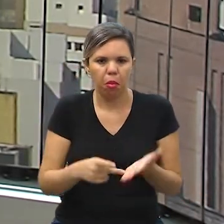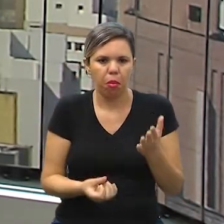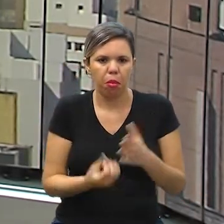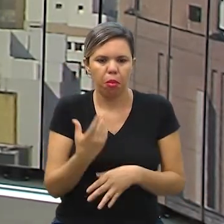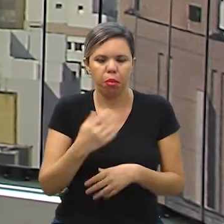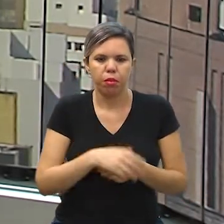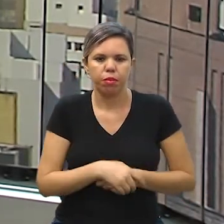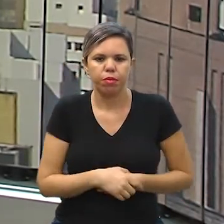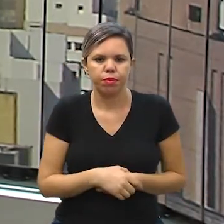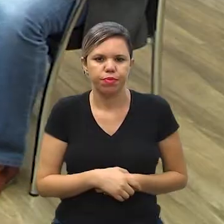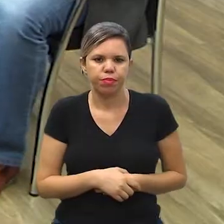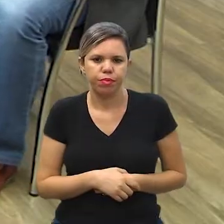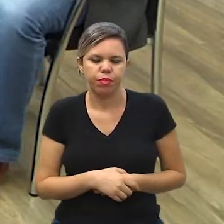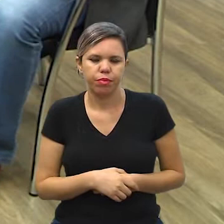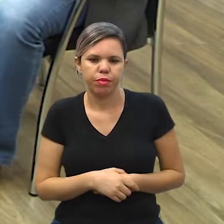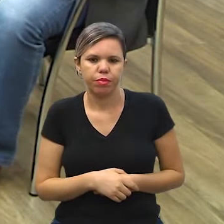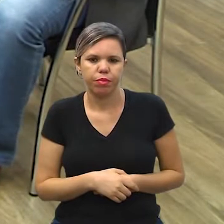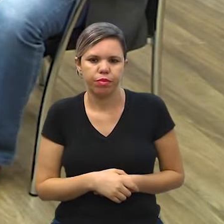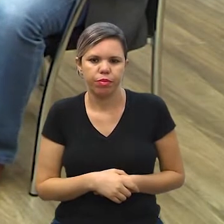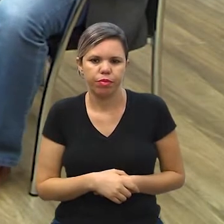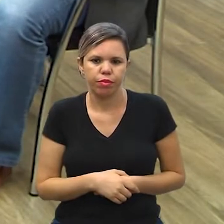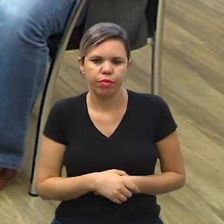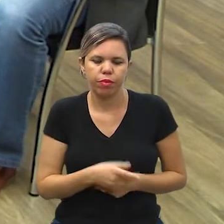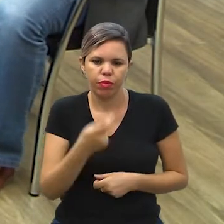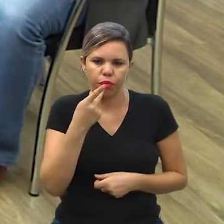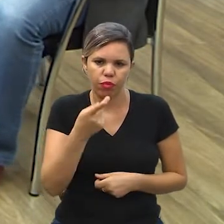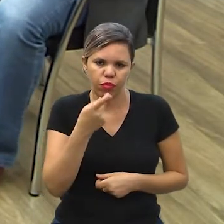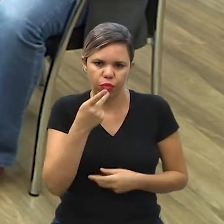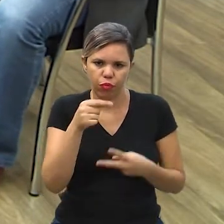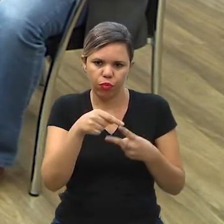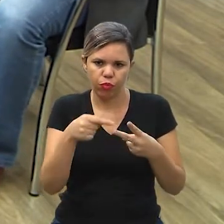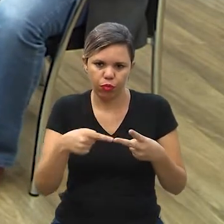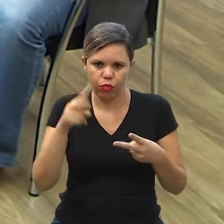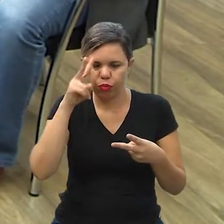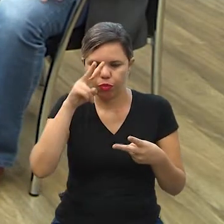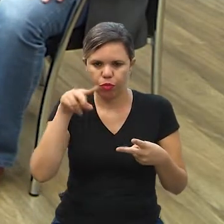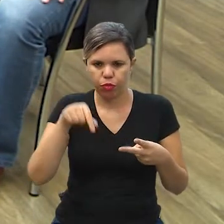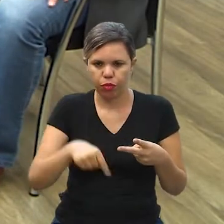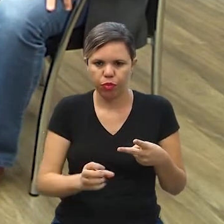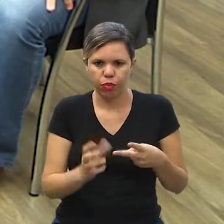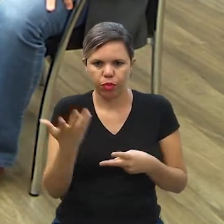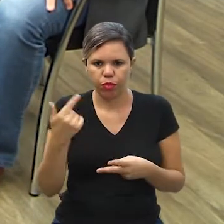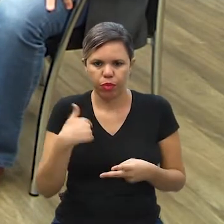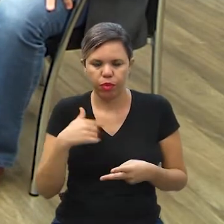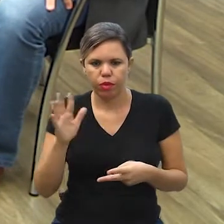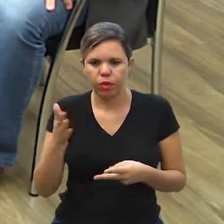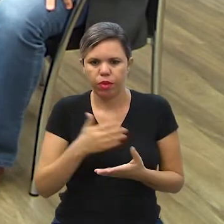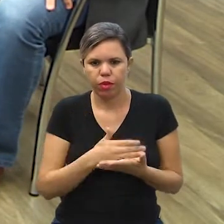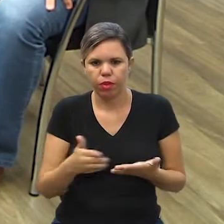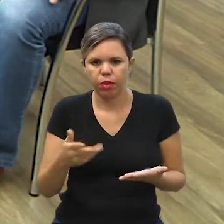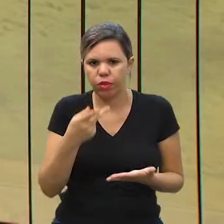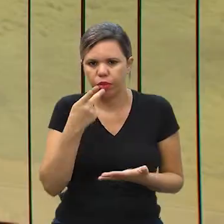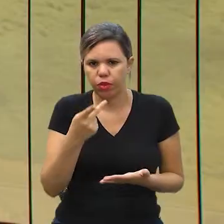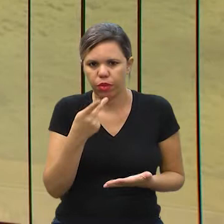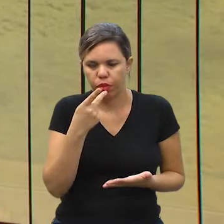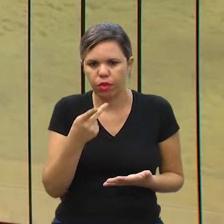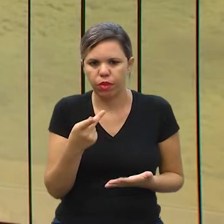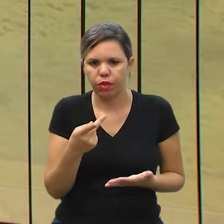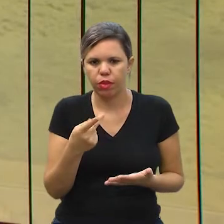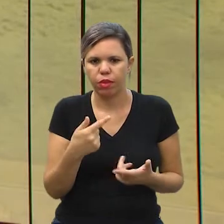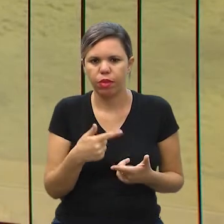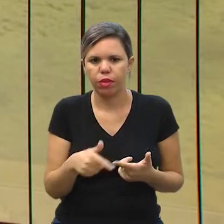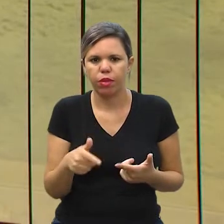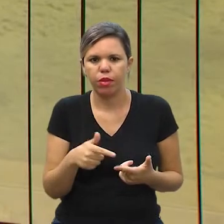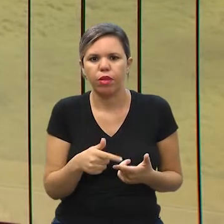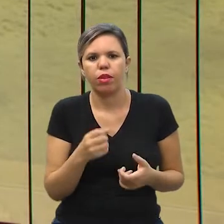verdade que aconteceu Olha eu vou então citar duas histórias aqui uma que eu já comecei a dizer um a